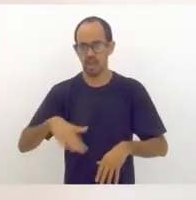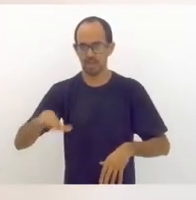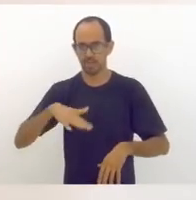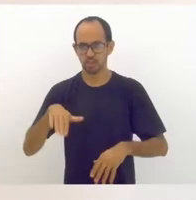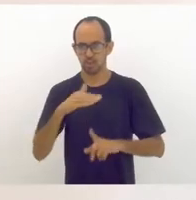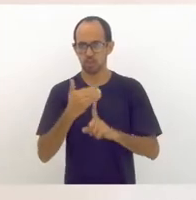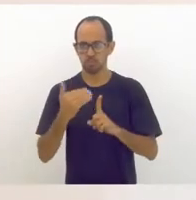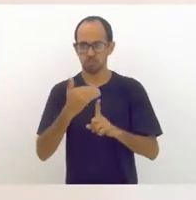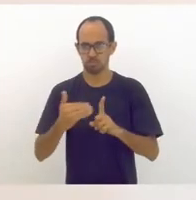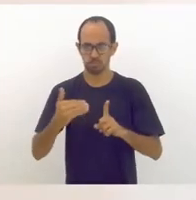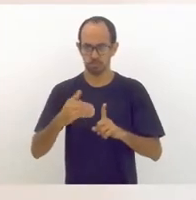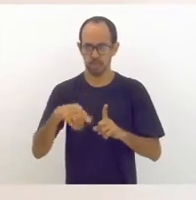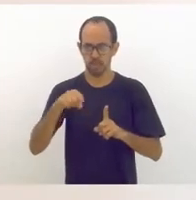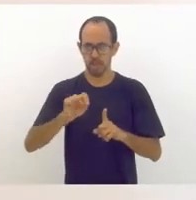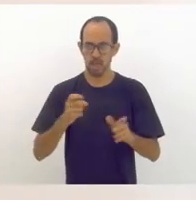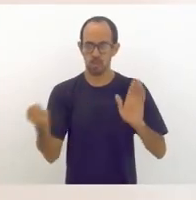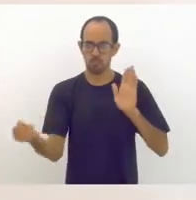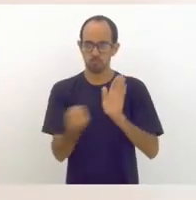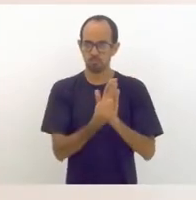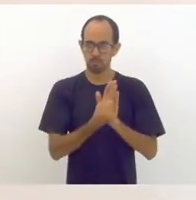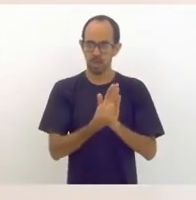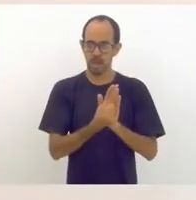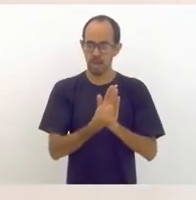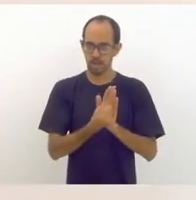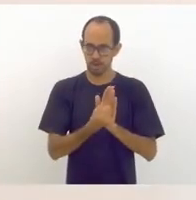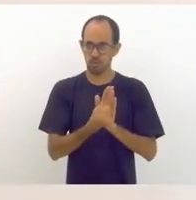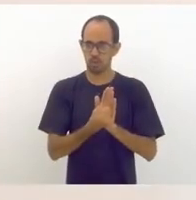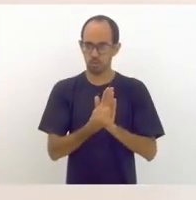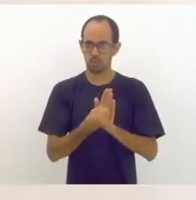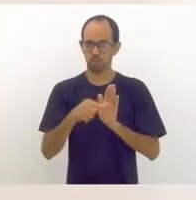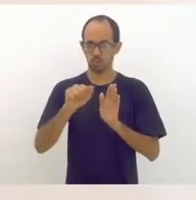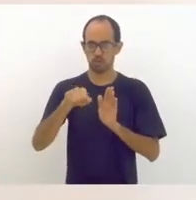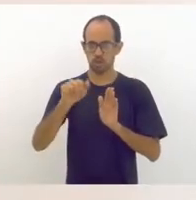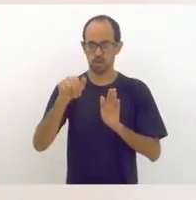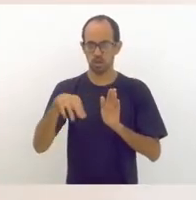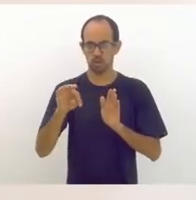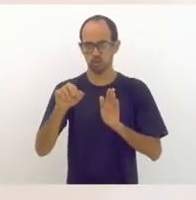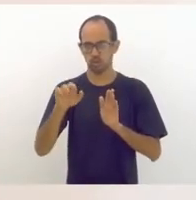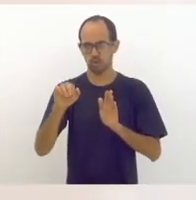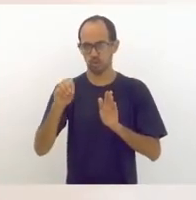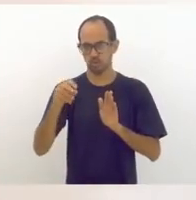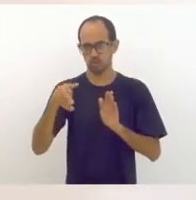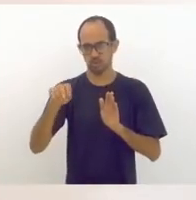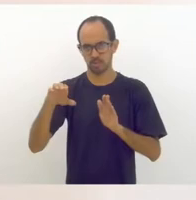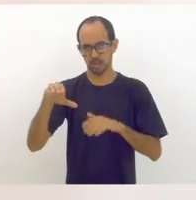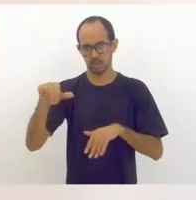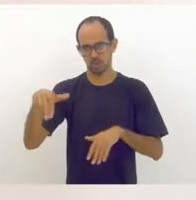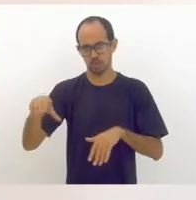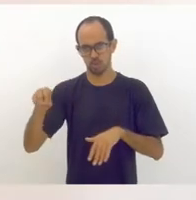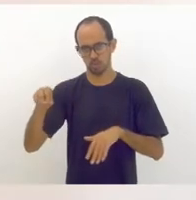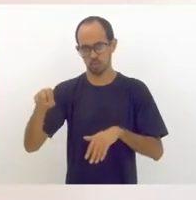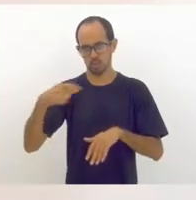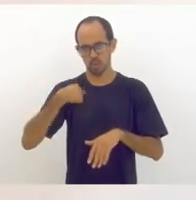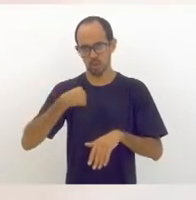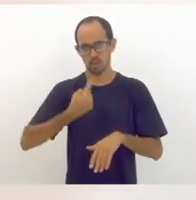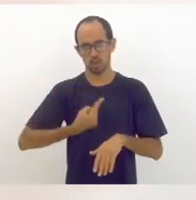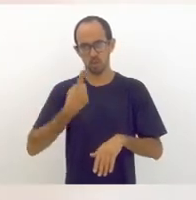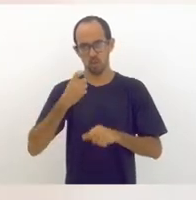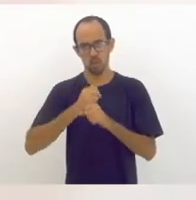marco do antropoceno, por toda a catástrofe ecotômica ambiental que teve. Eu sou morador de Vassouras, eu moro em propriedade